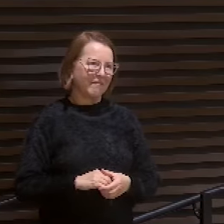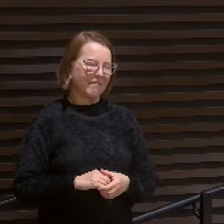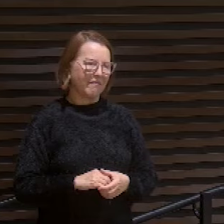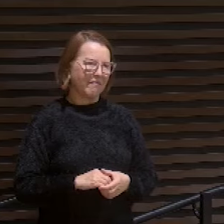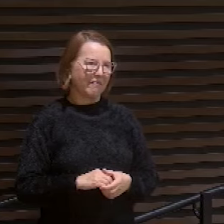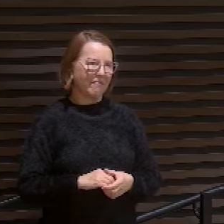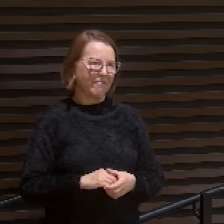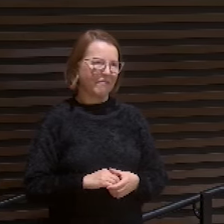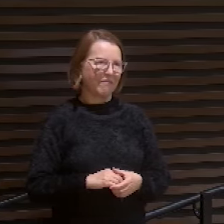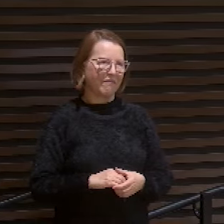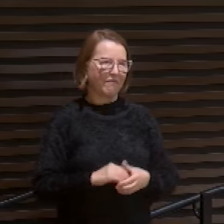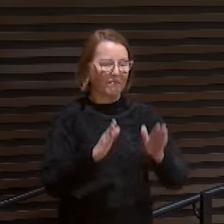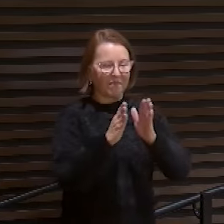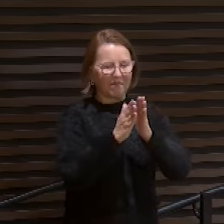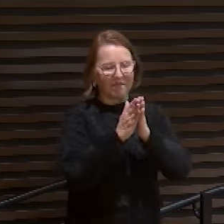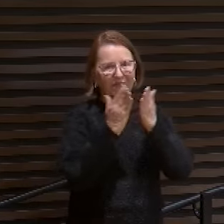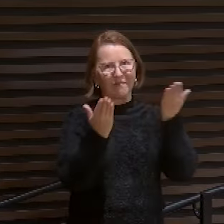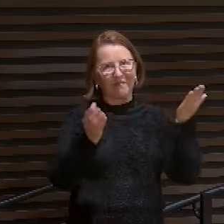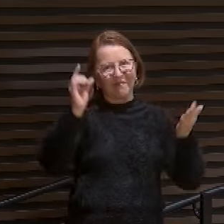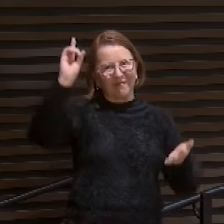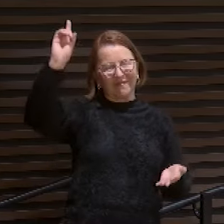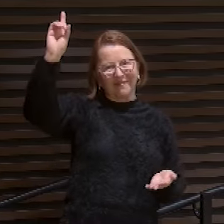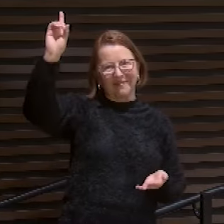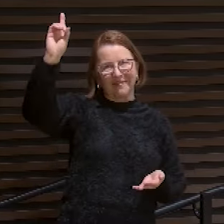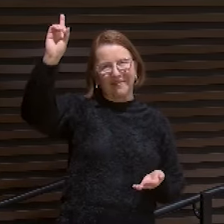Na Sagrada Escritura,